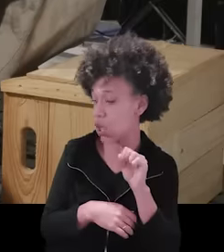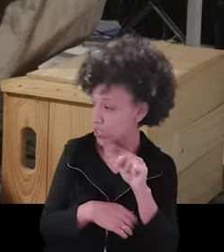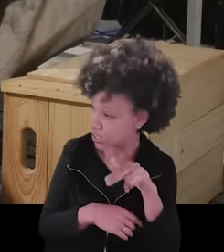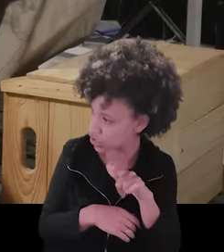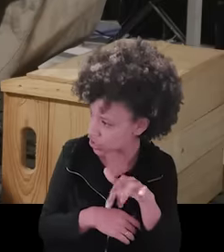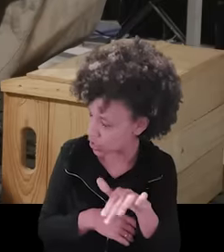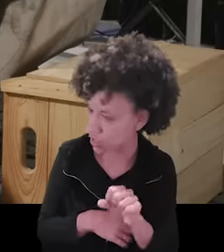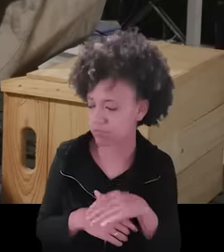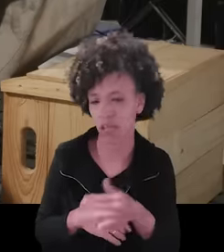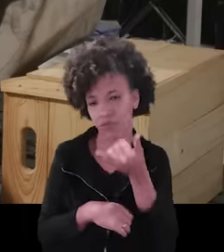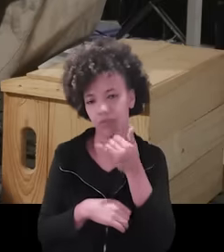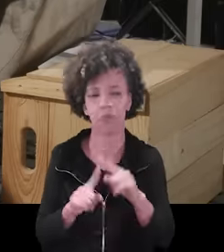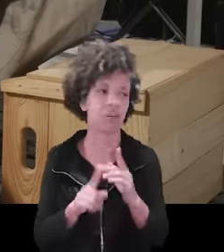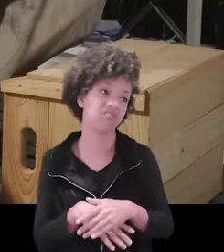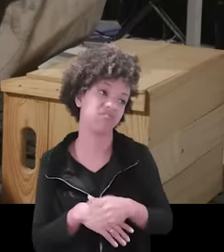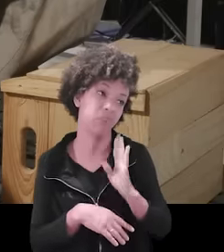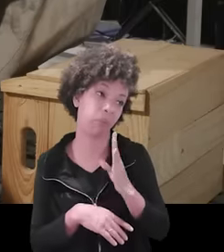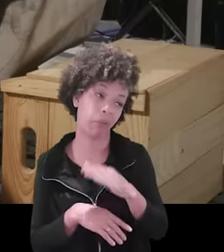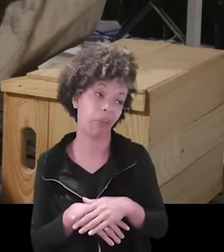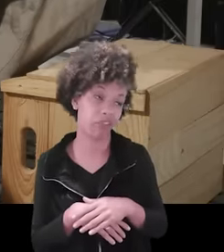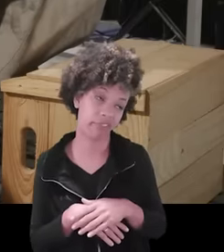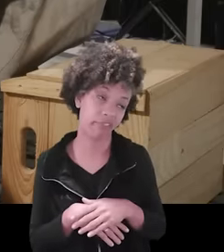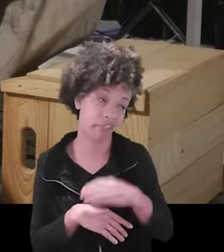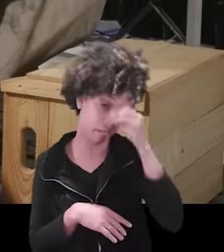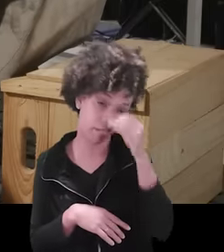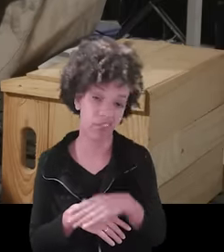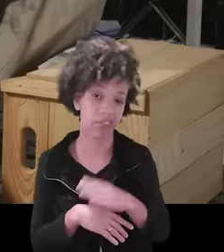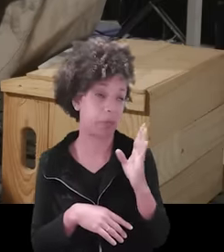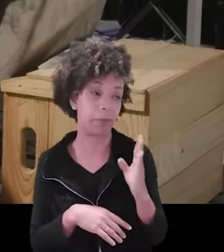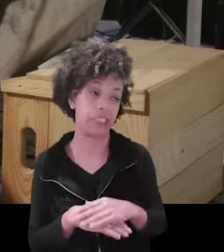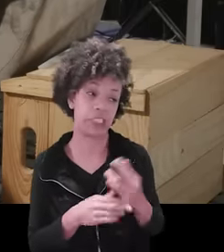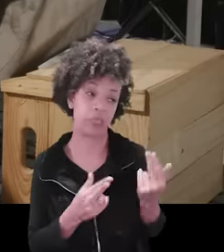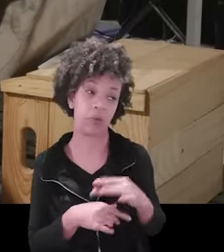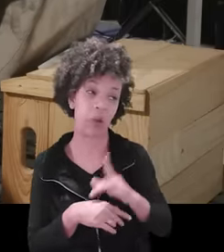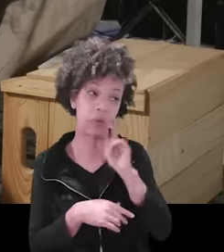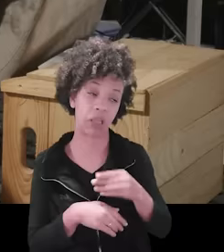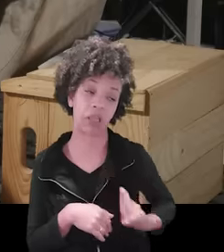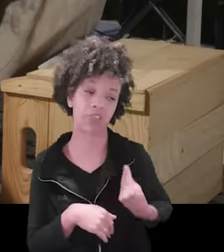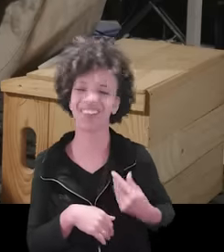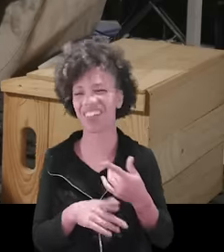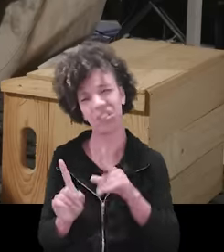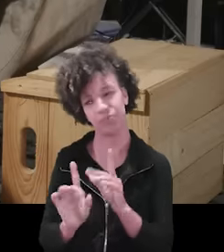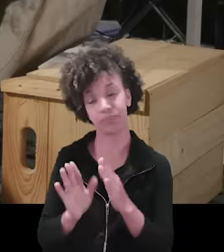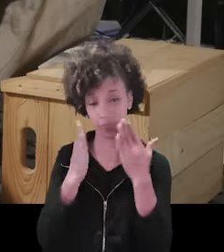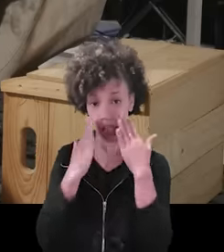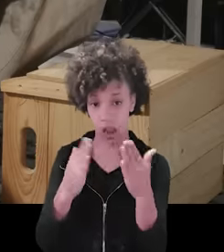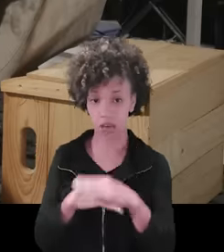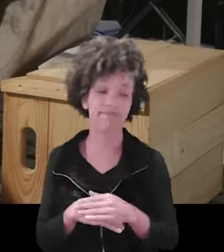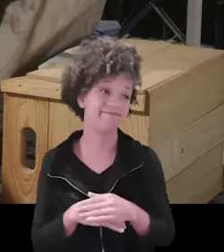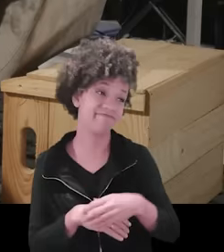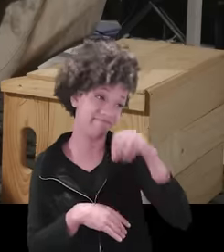é muito bom eu falei fui para a zona da mesma vaca hoje não é daqueles brasileiros que não é bem não não não